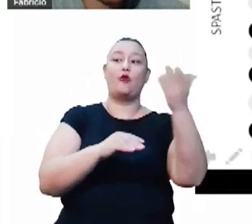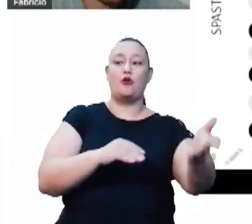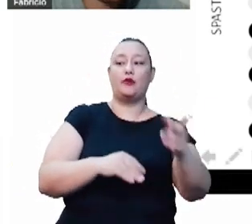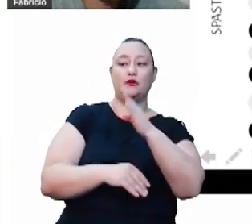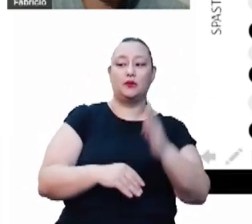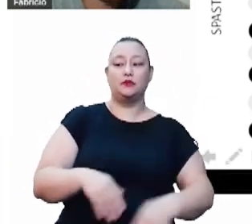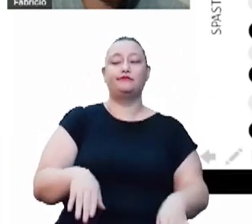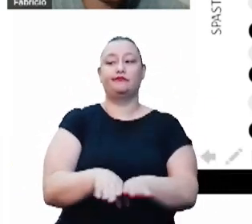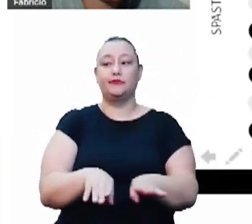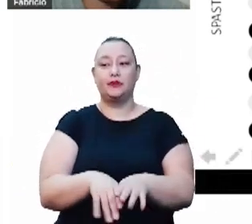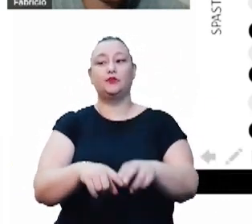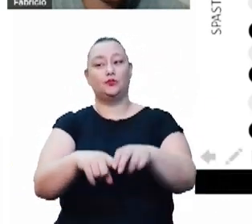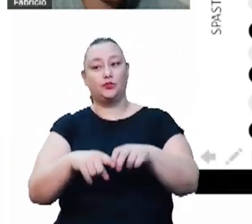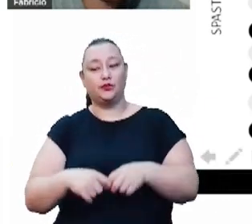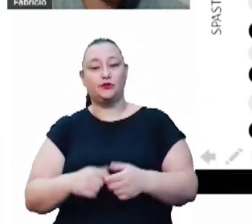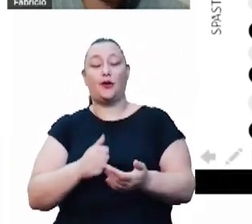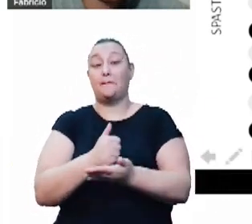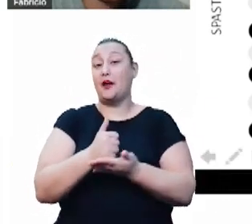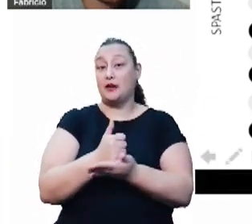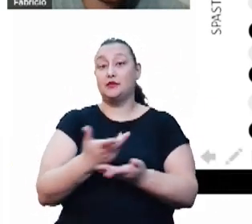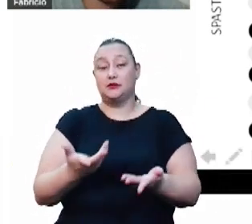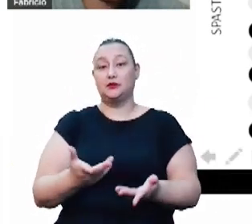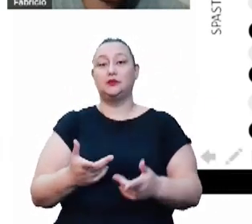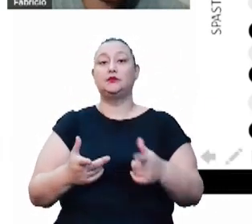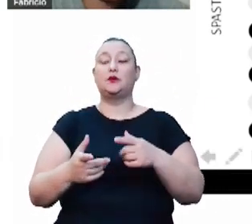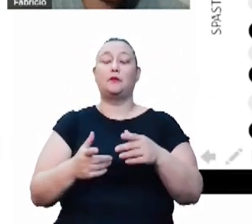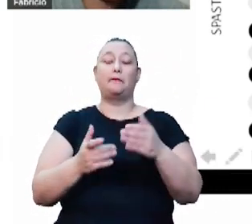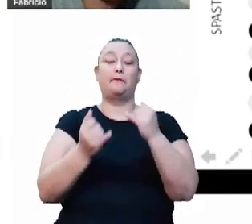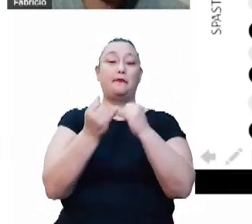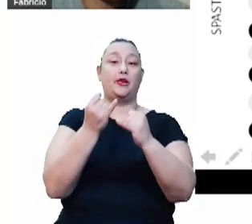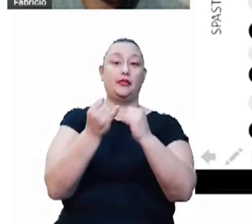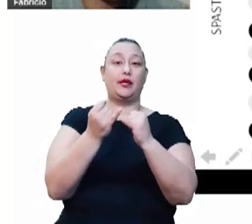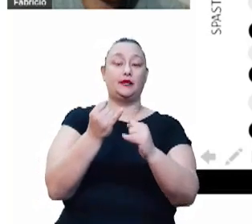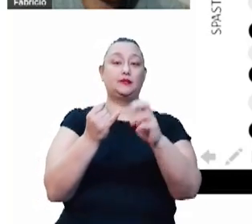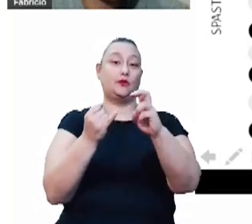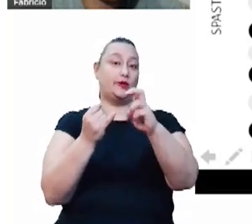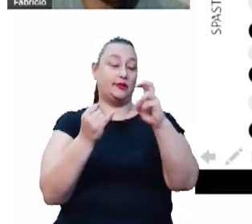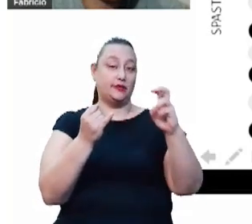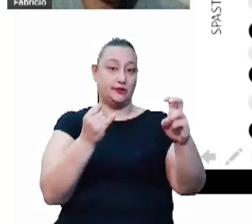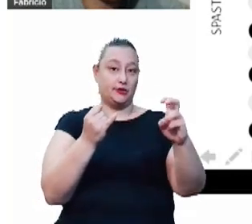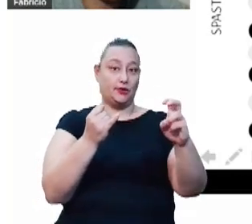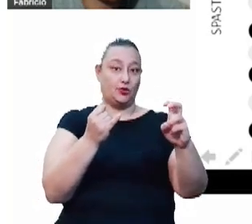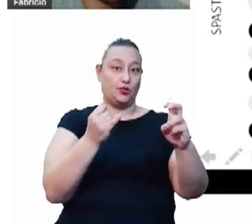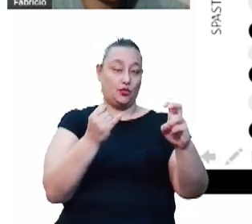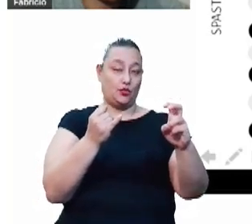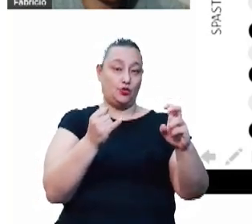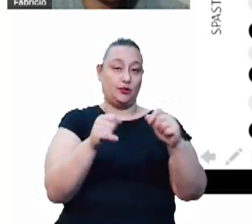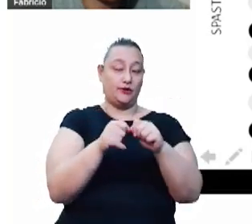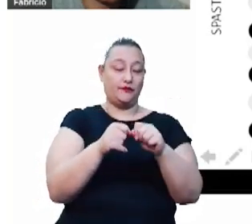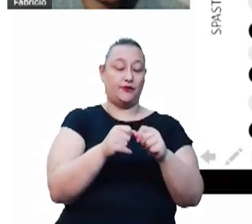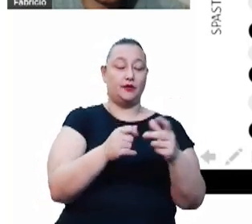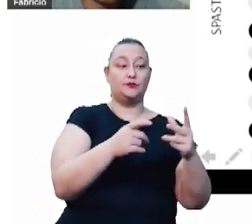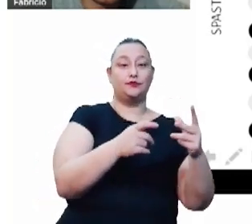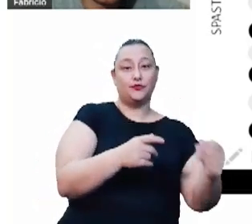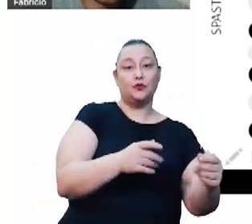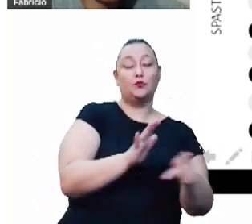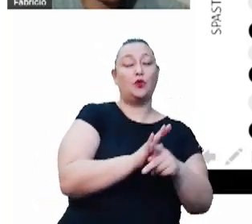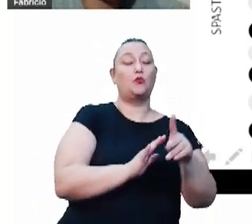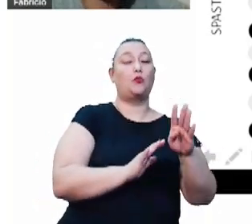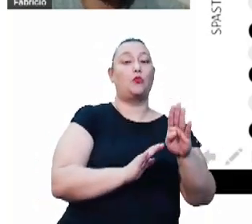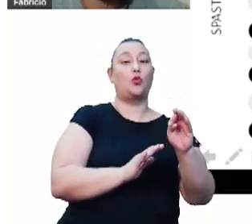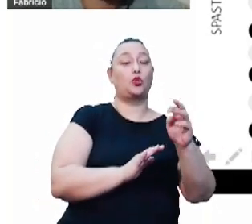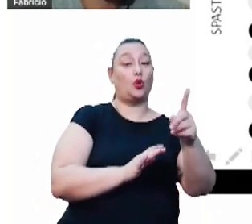né, então foi basicamente isso, a gente pegou metade aqui desses 55 pacientes e fez a aplicação de toxina